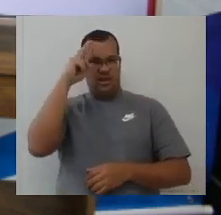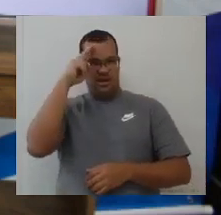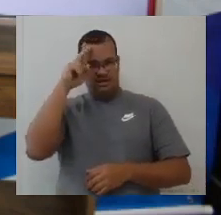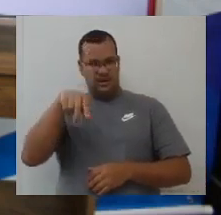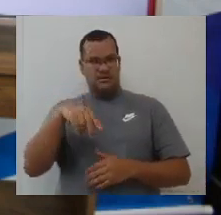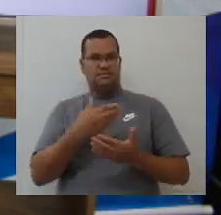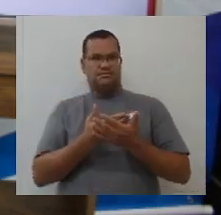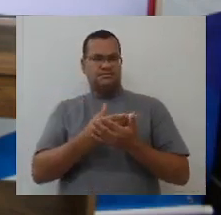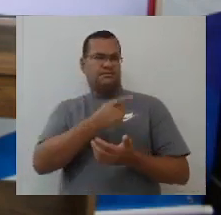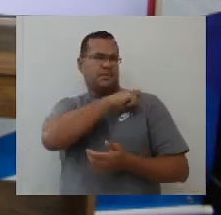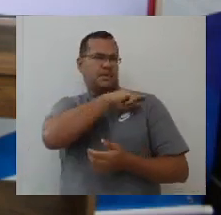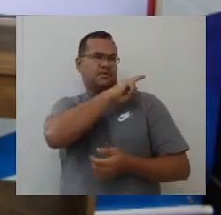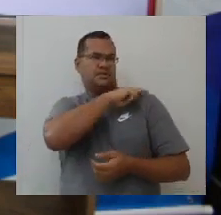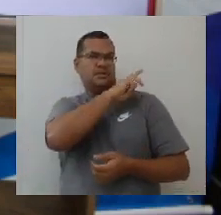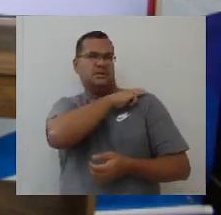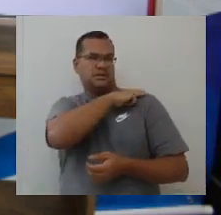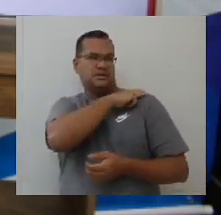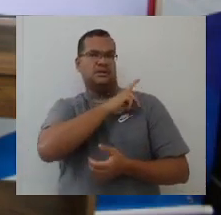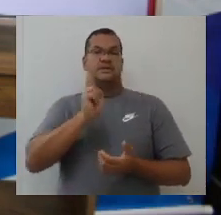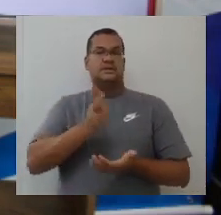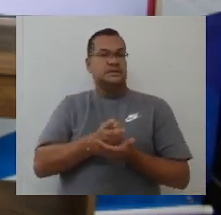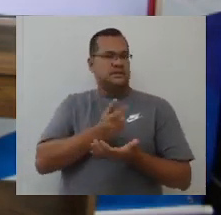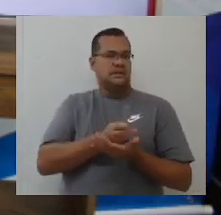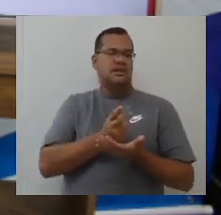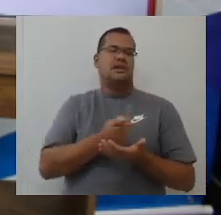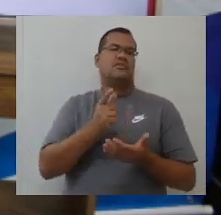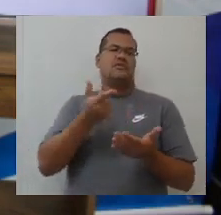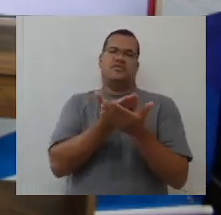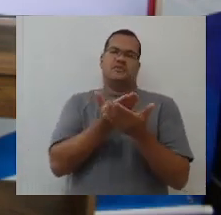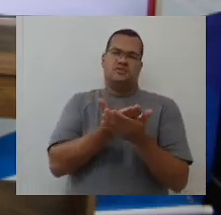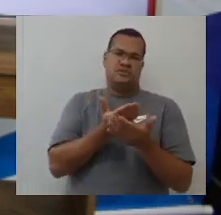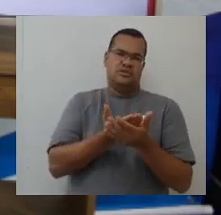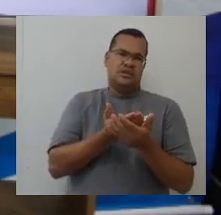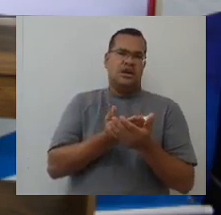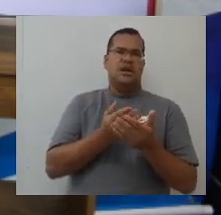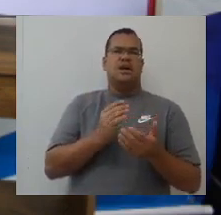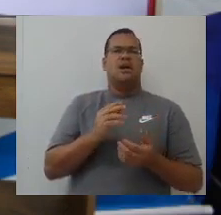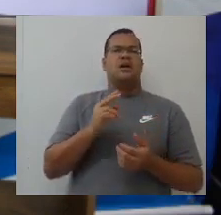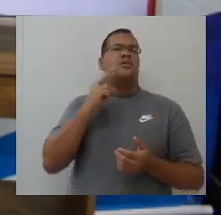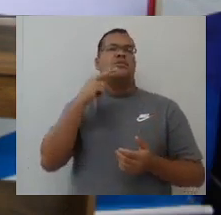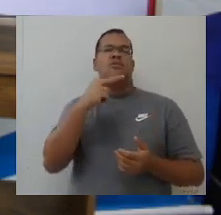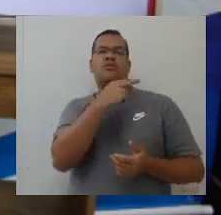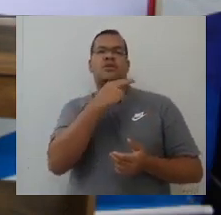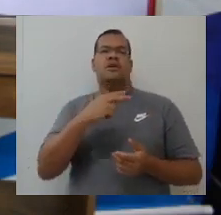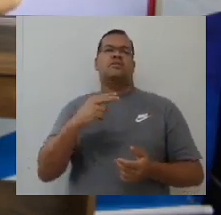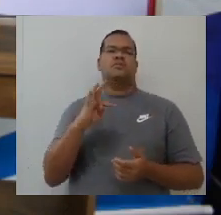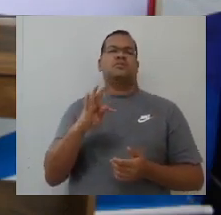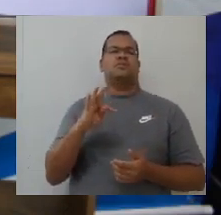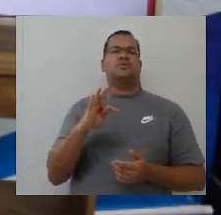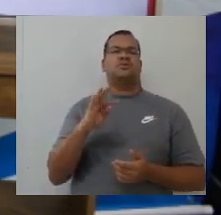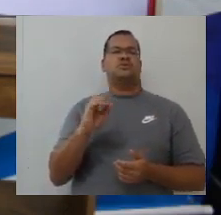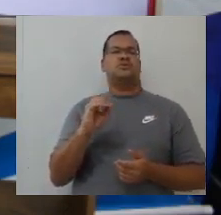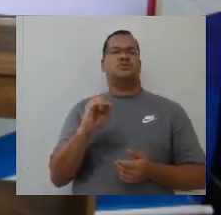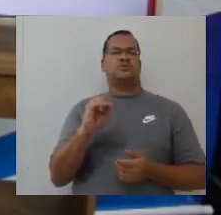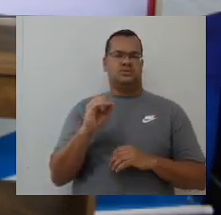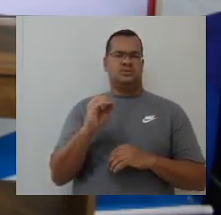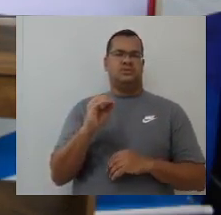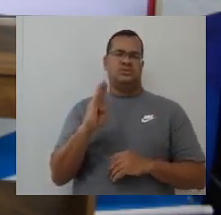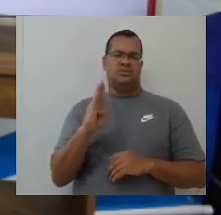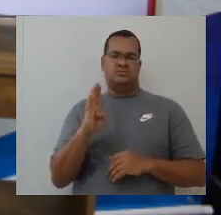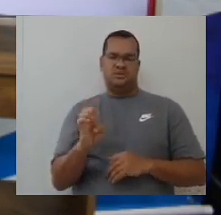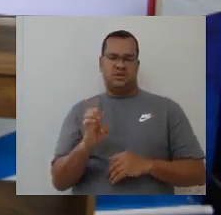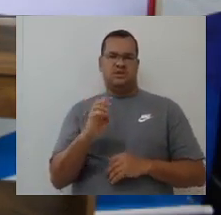outros anos, primeiro, segundo, terceiro ano, vocês sempre vão trabalhar com o verbo to be. Não tem como correr. Por quê? Porque eles sempre estarão presentes